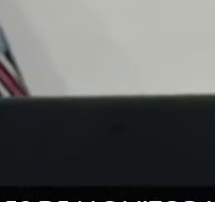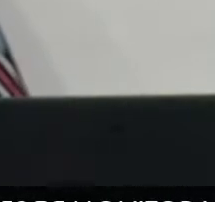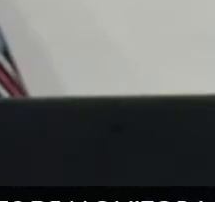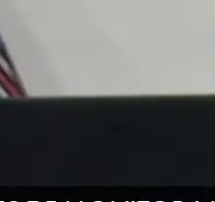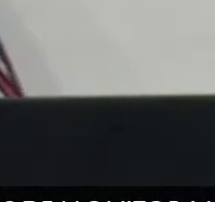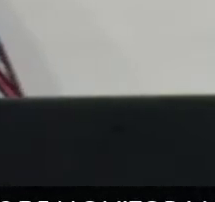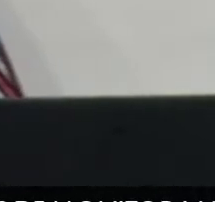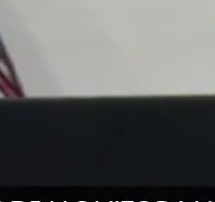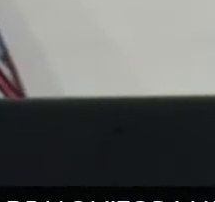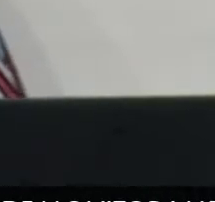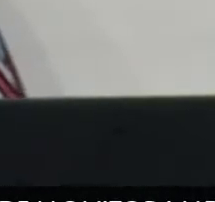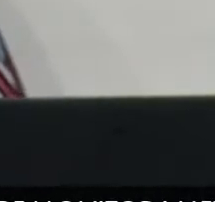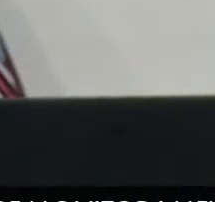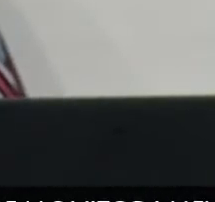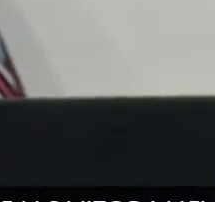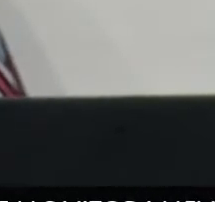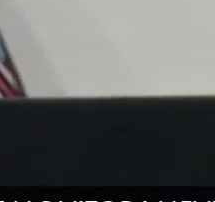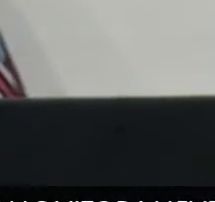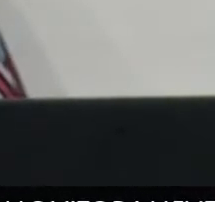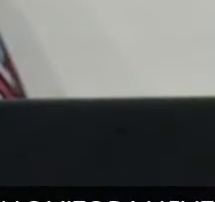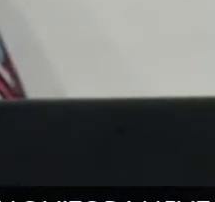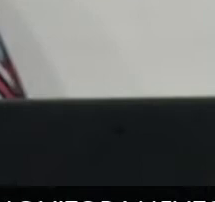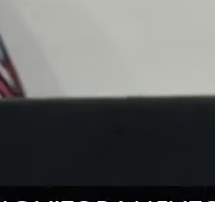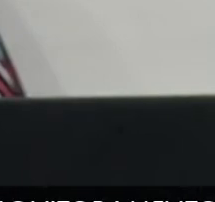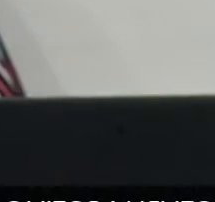ok? Oi?